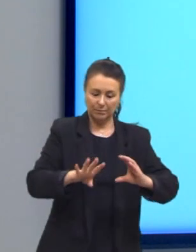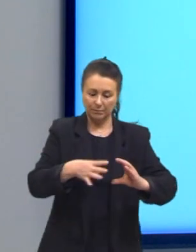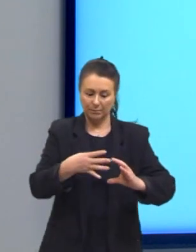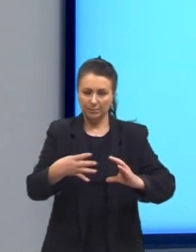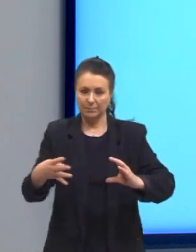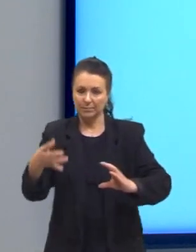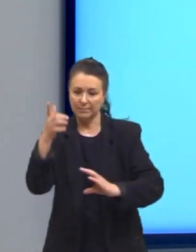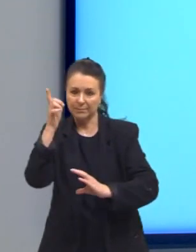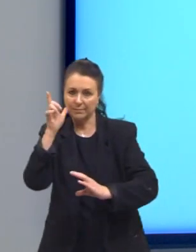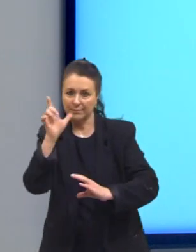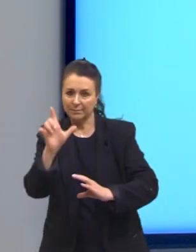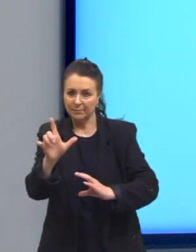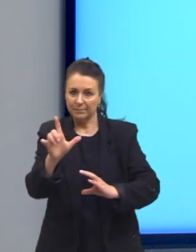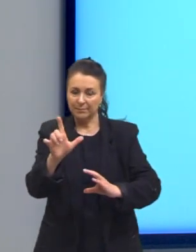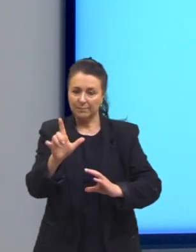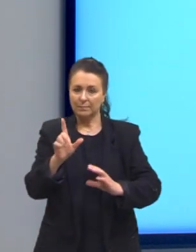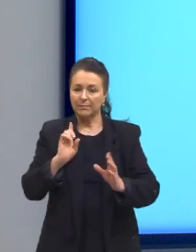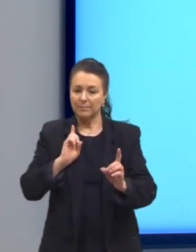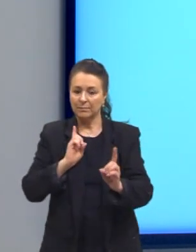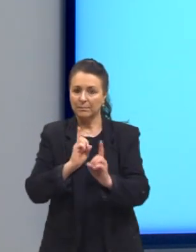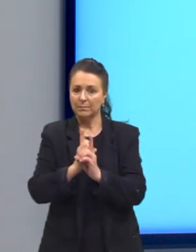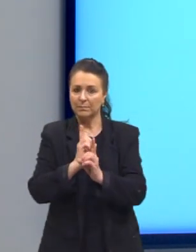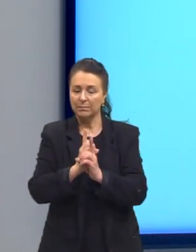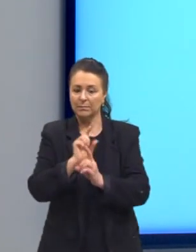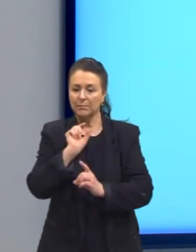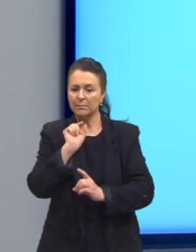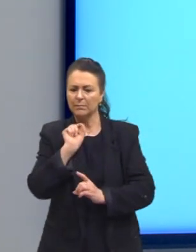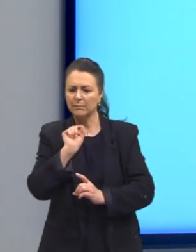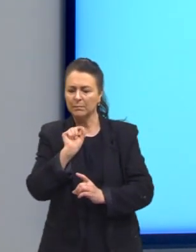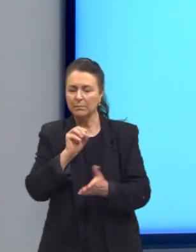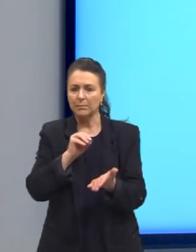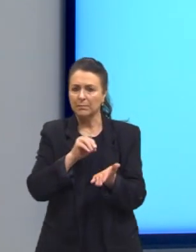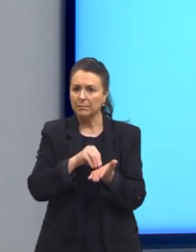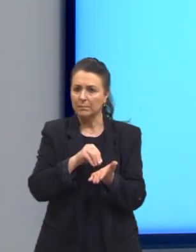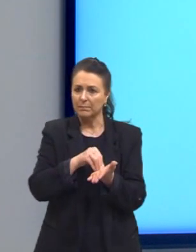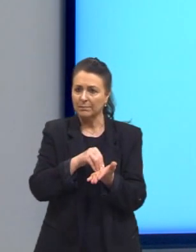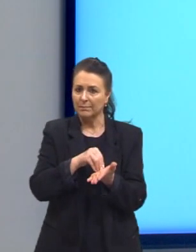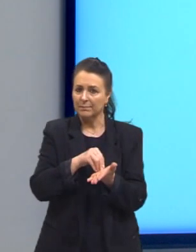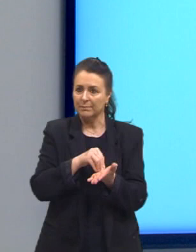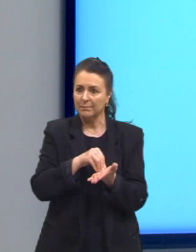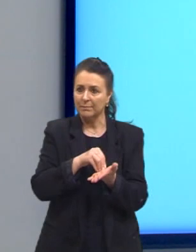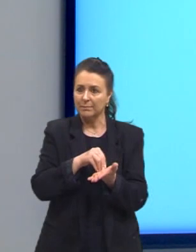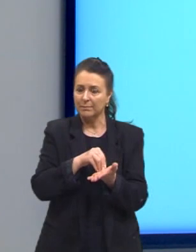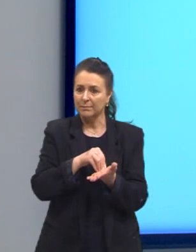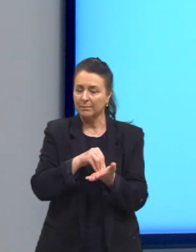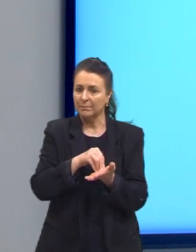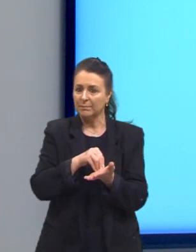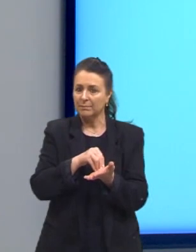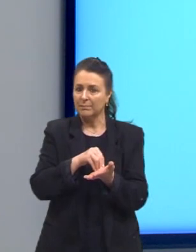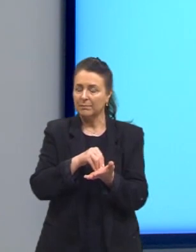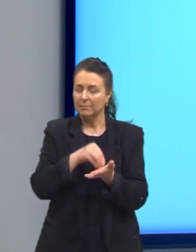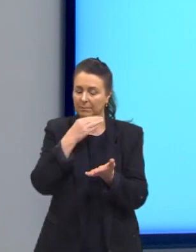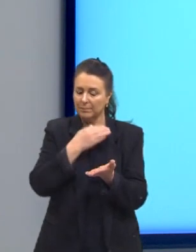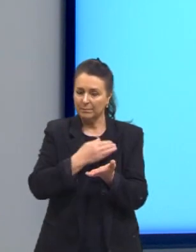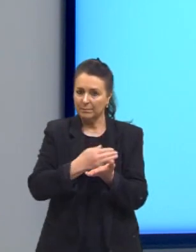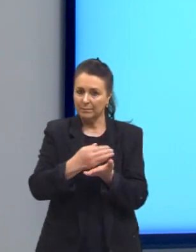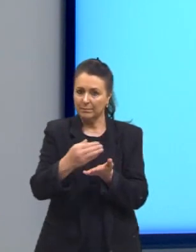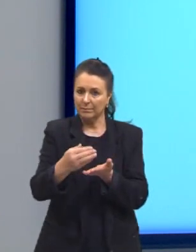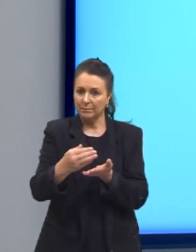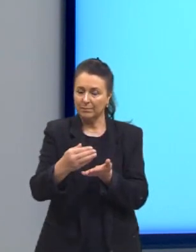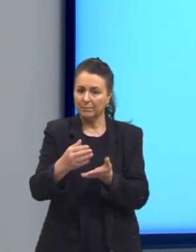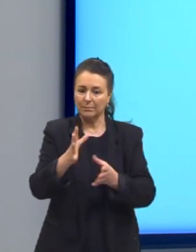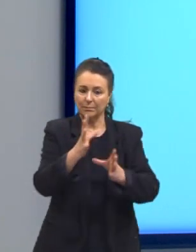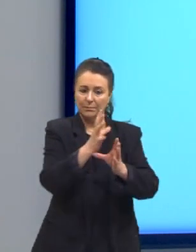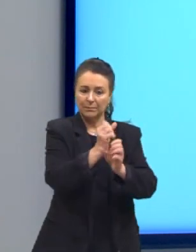a gente consegue determinar um elemento que tá faltando nela E aí nós partimos para adição